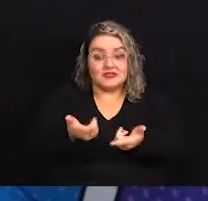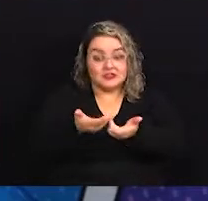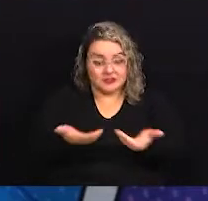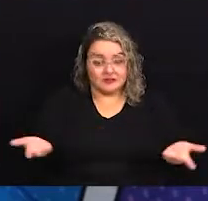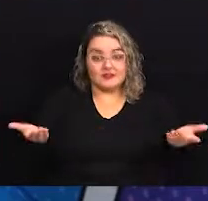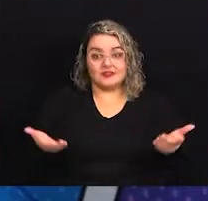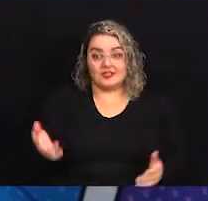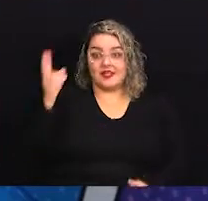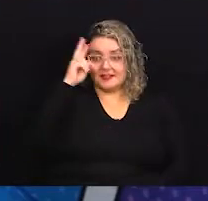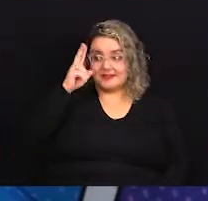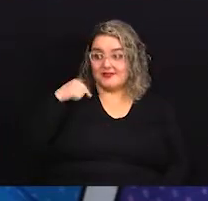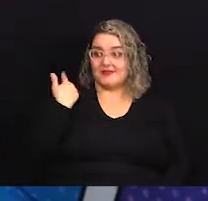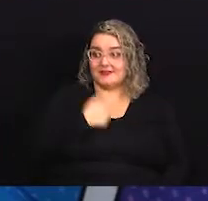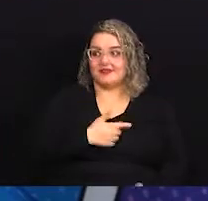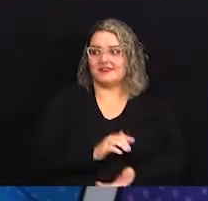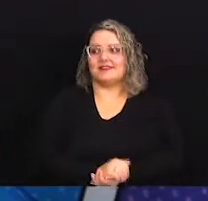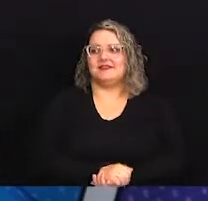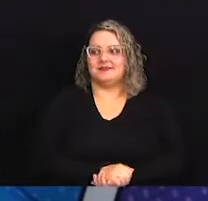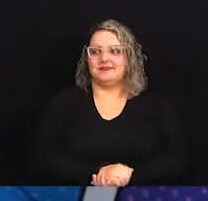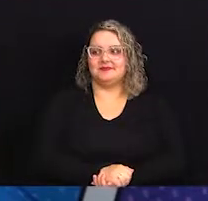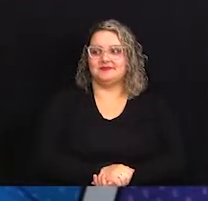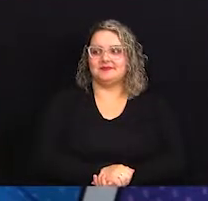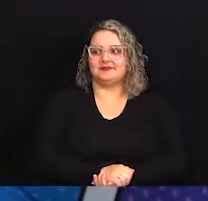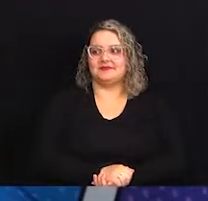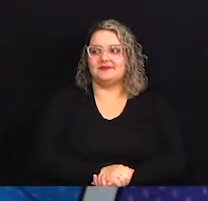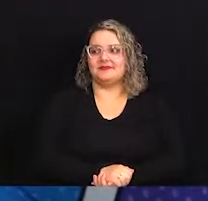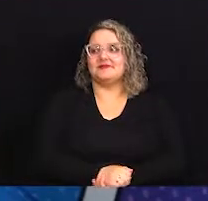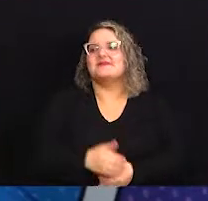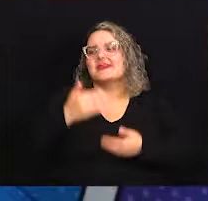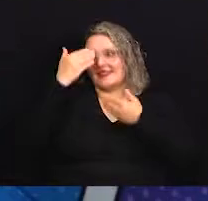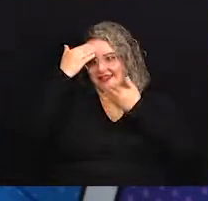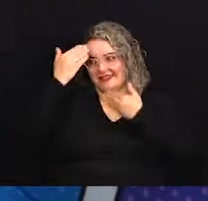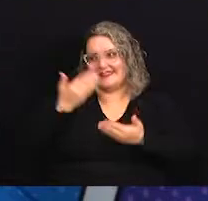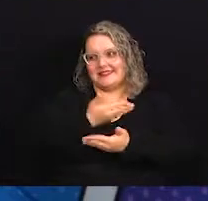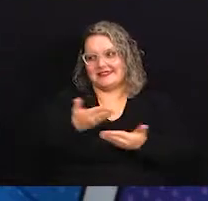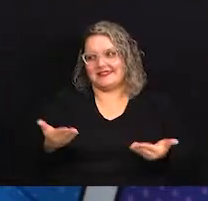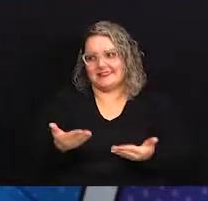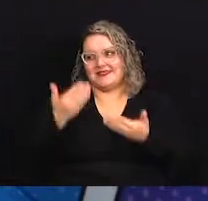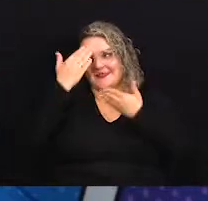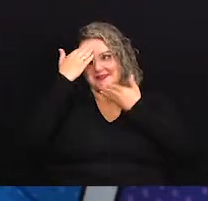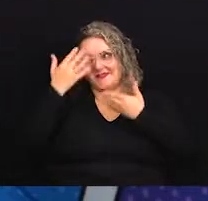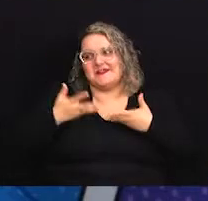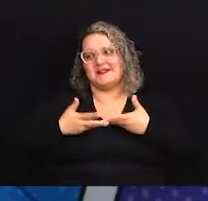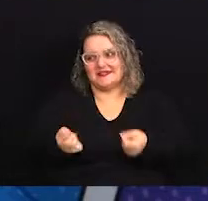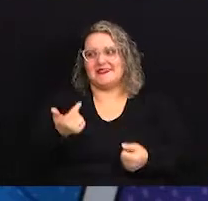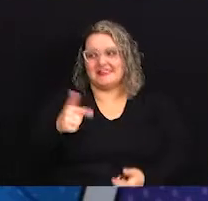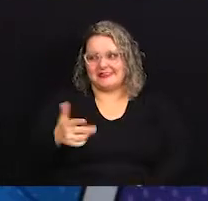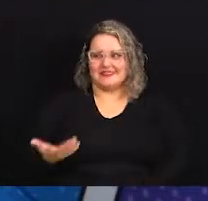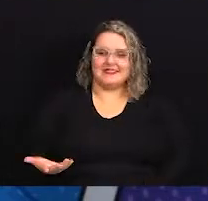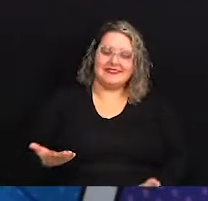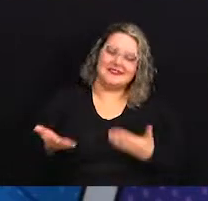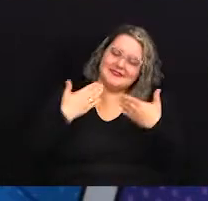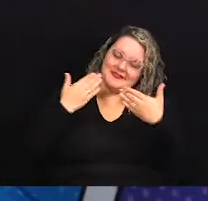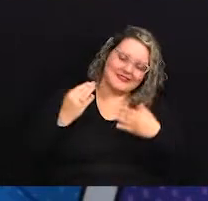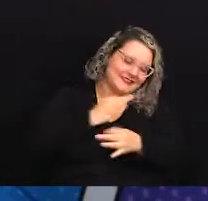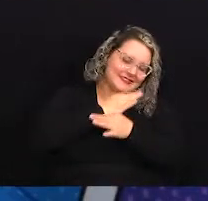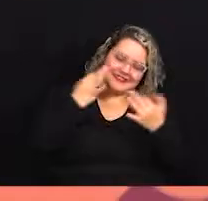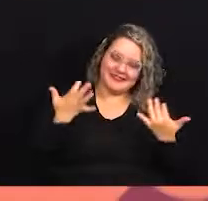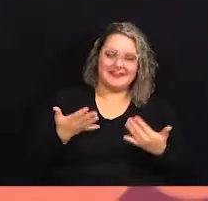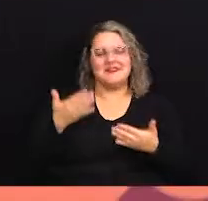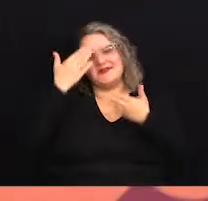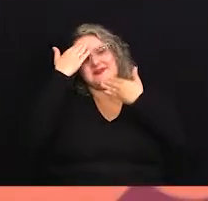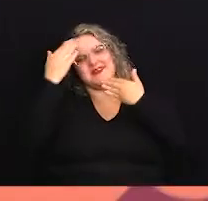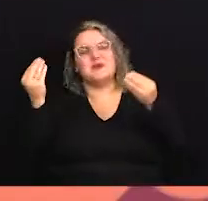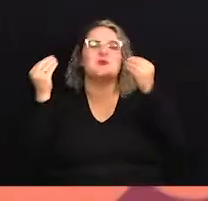dividir, né, a sua história aqui com a gente. Eu que agradeço vocês. Obrigada pelo convite de novo. Como sempre, é uma conversa